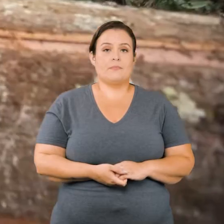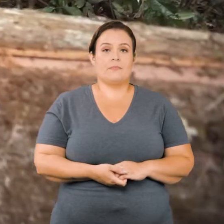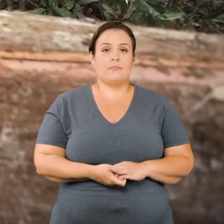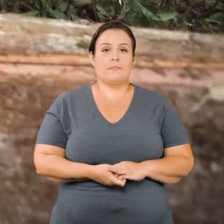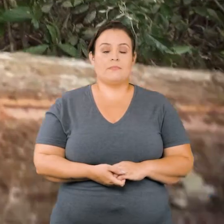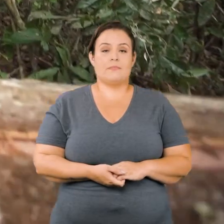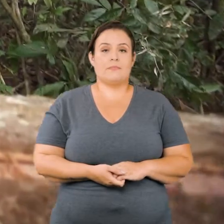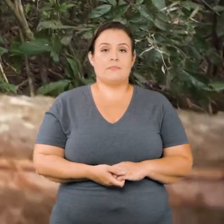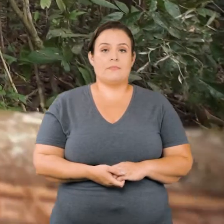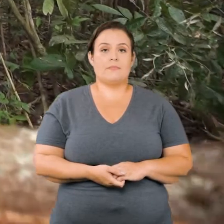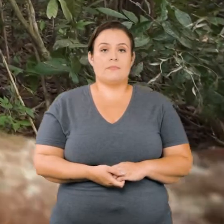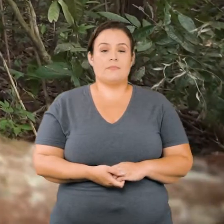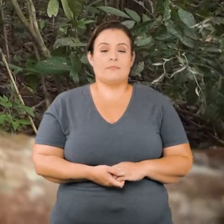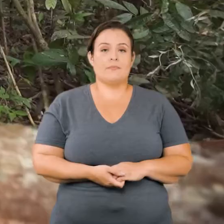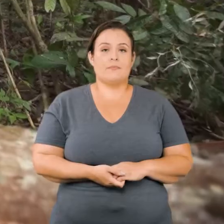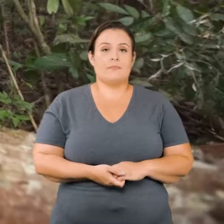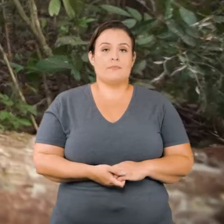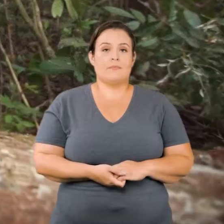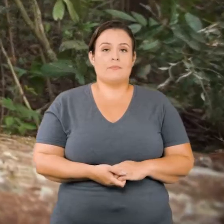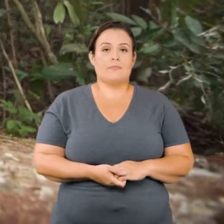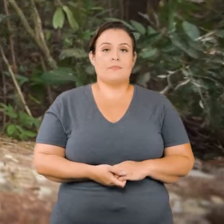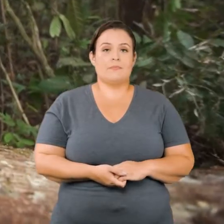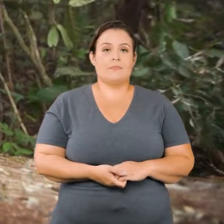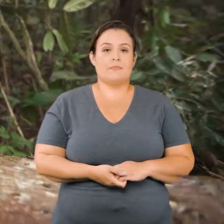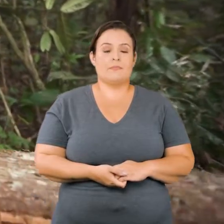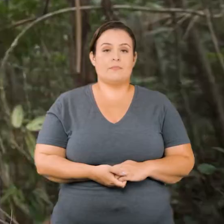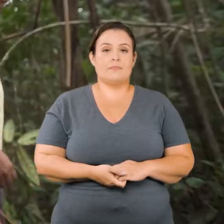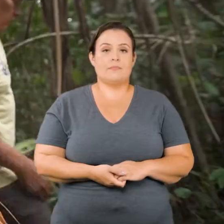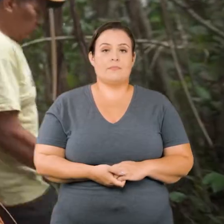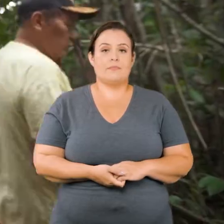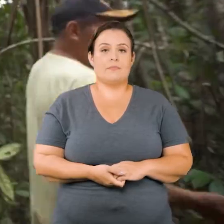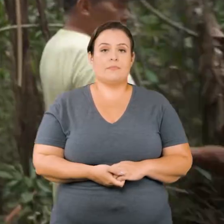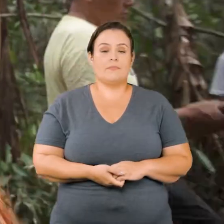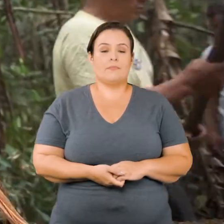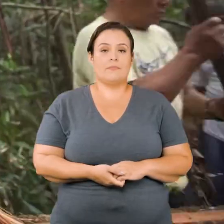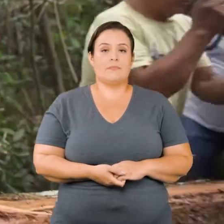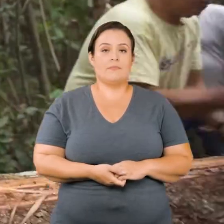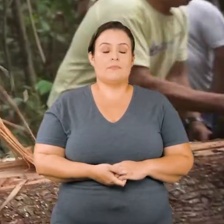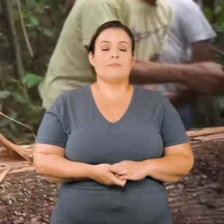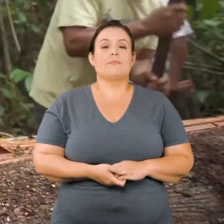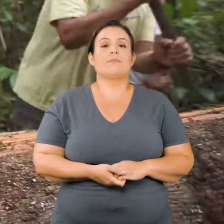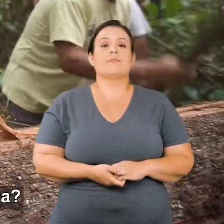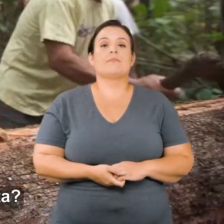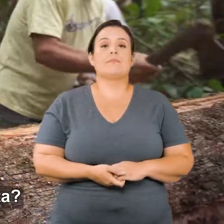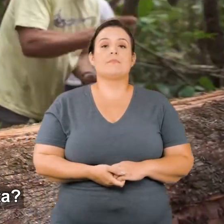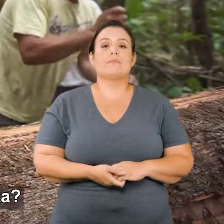Os indígenas mais velhos cortam o tronco de uma árvore, já caída, com um machado. Os jovens puxam a casca da árvore.